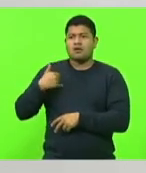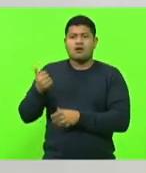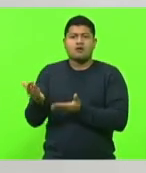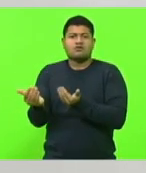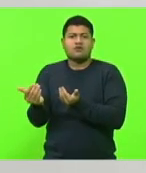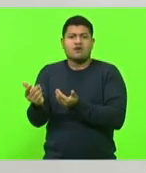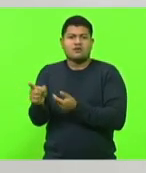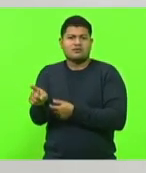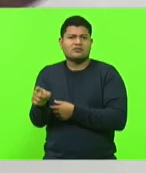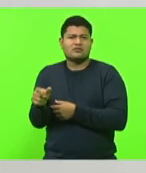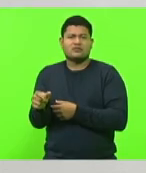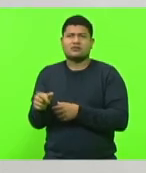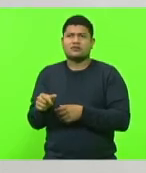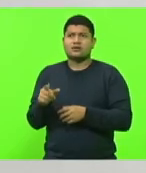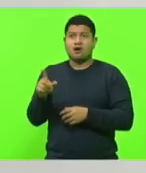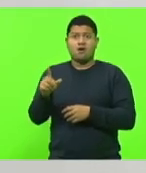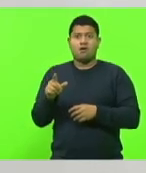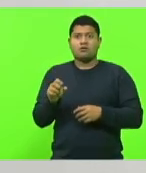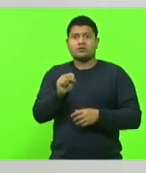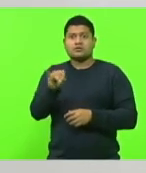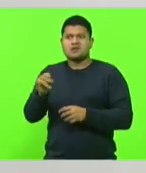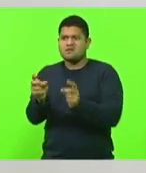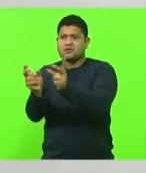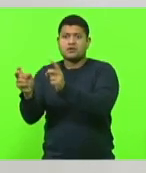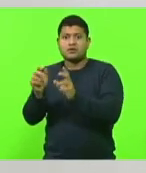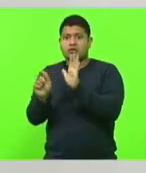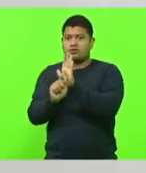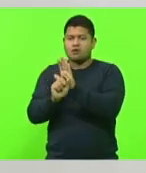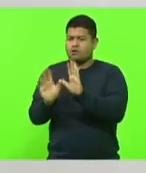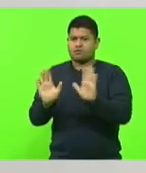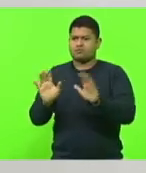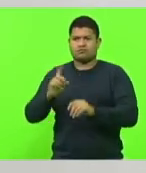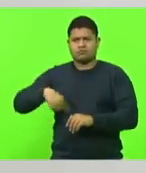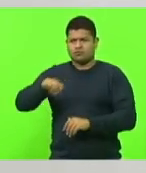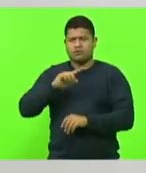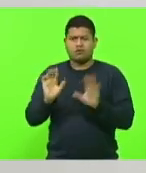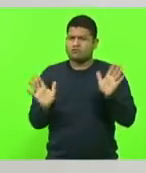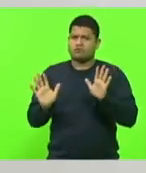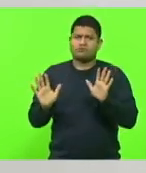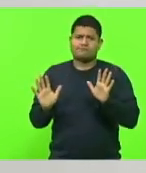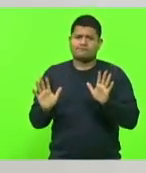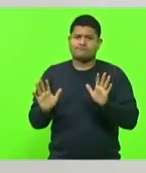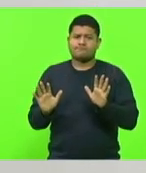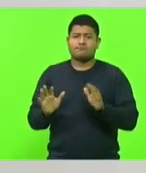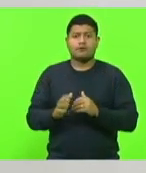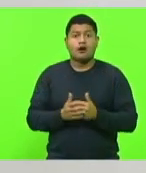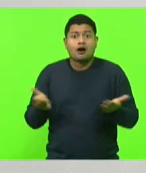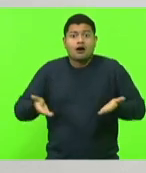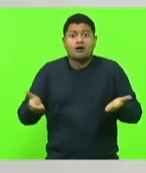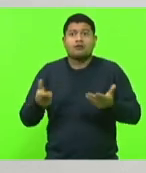tem um traficante lá. Não, nós não. Nós não. Agora eu quero dizer aqui, ó.